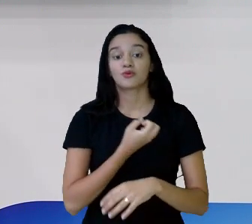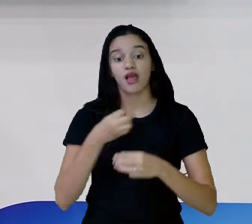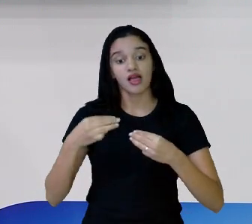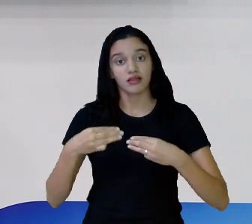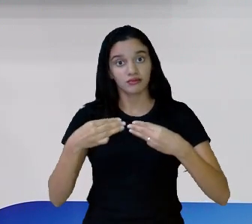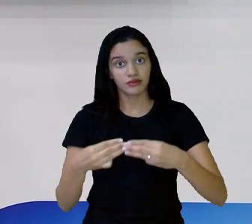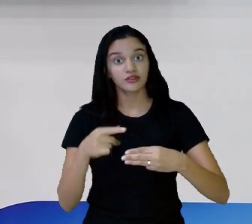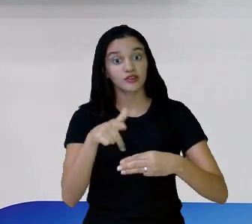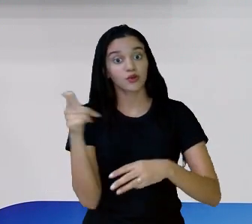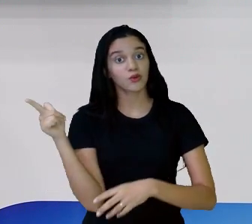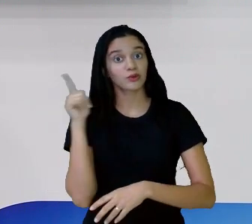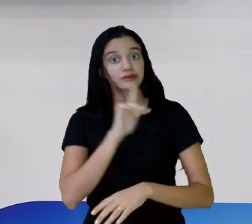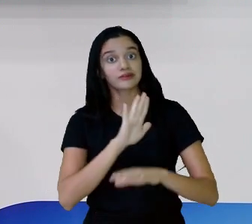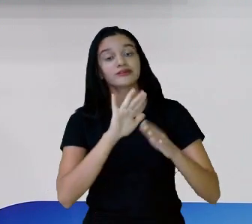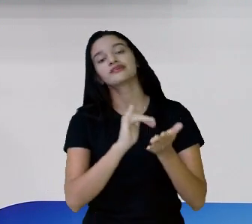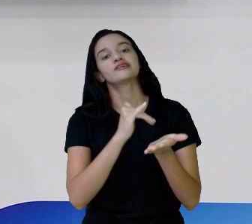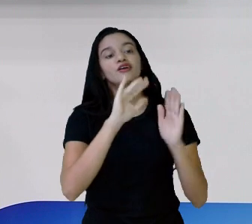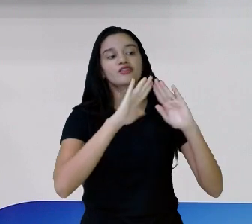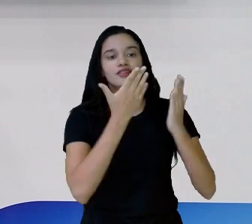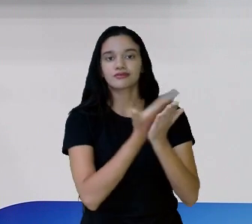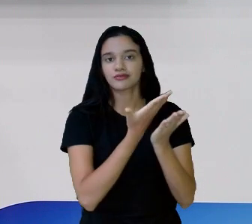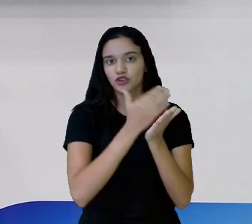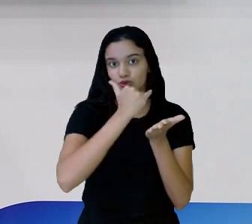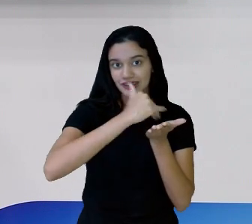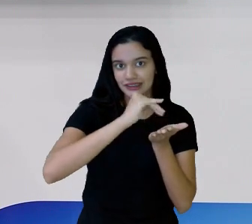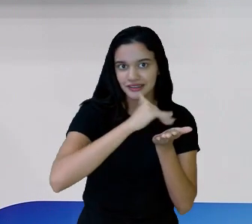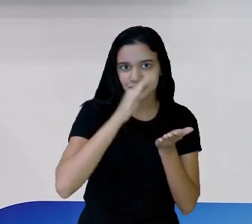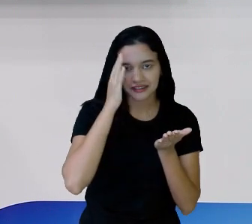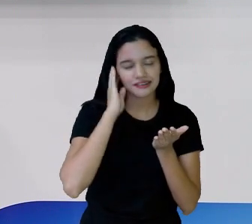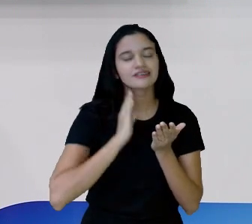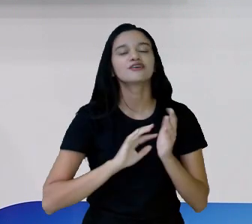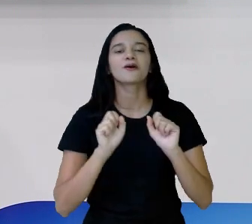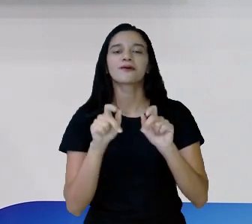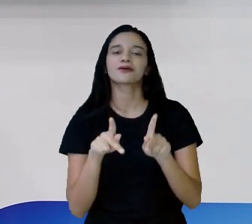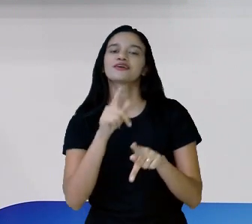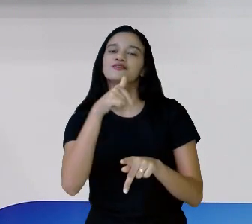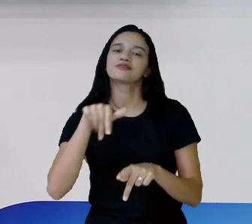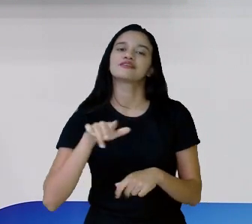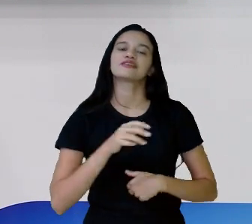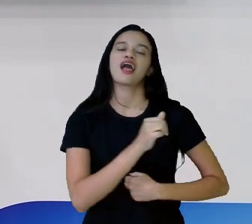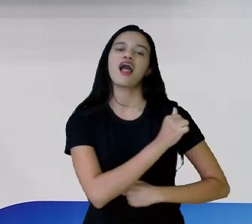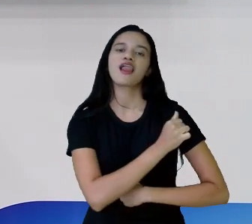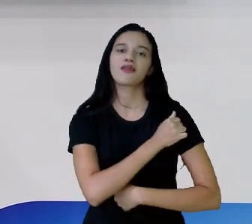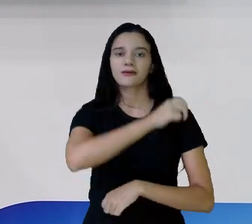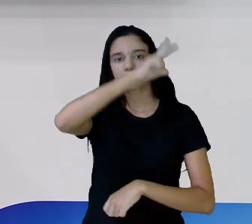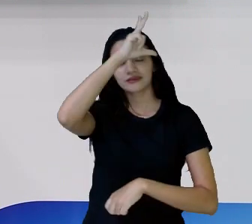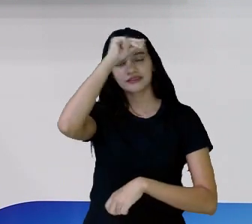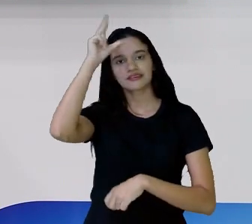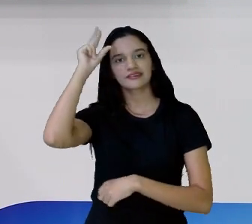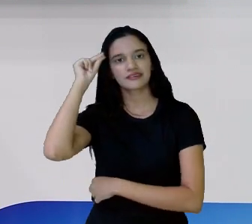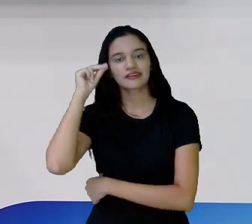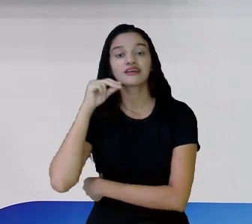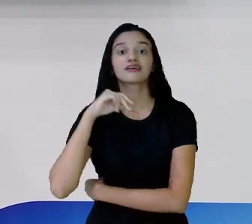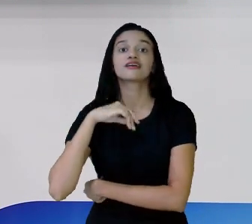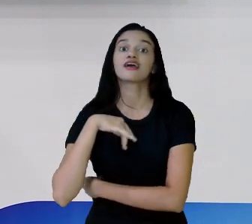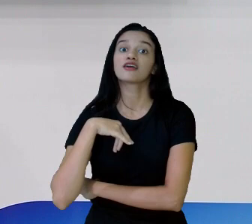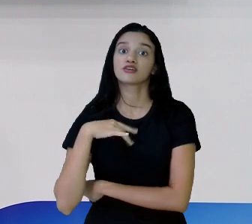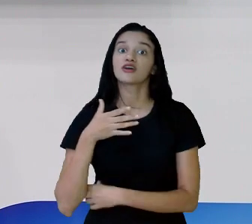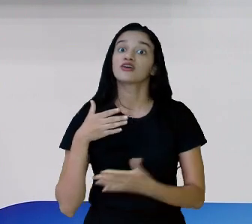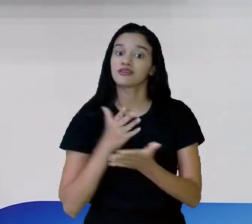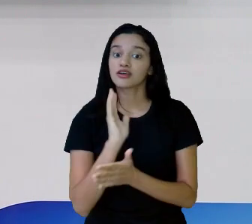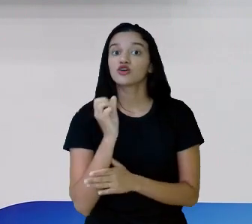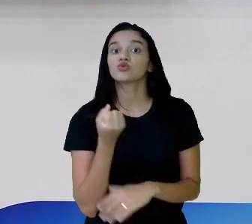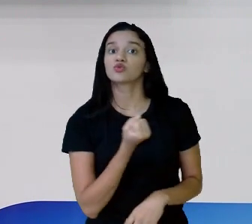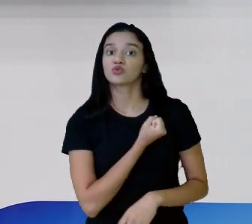matrícula, você consegue lá na secretaria da escola, tá joia? E você que já é da rede, mesmo tendo passado de ano, a